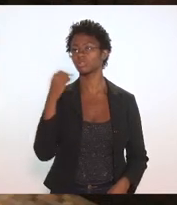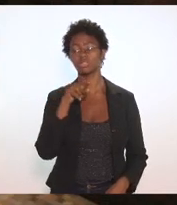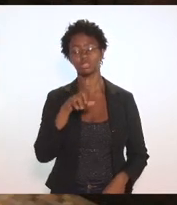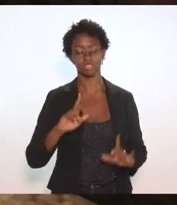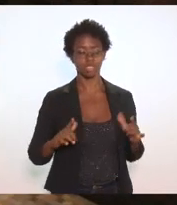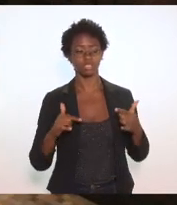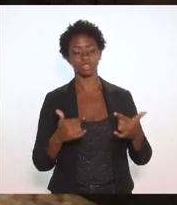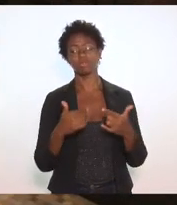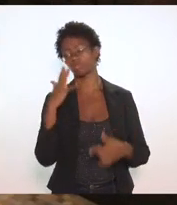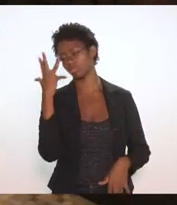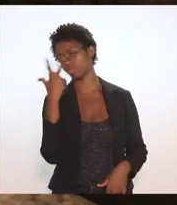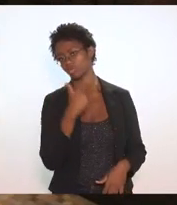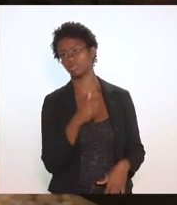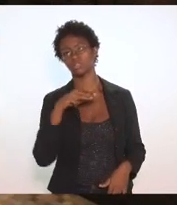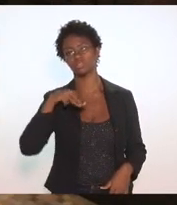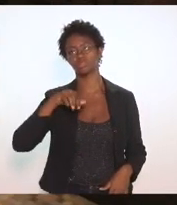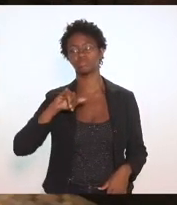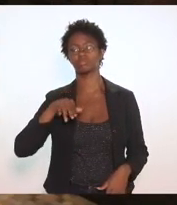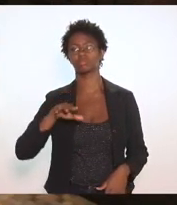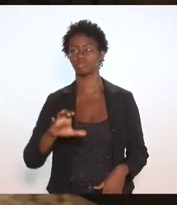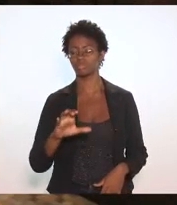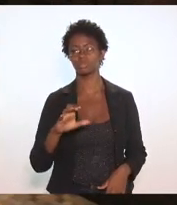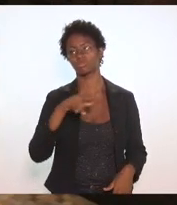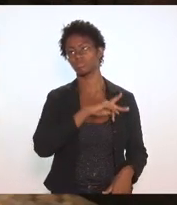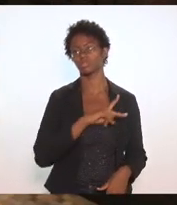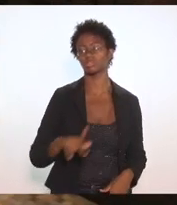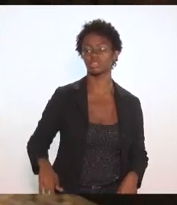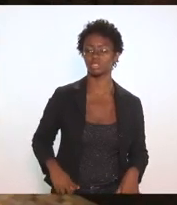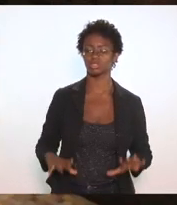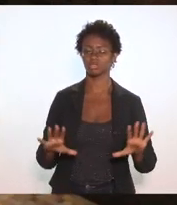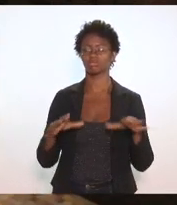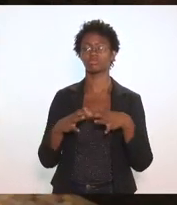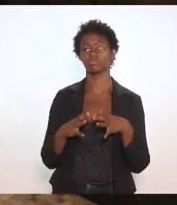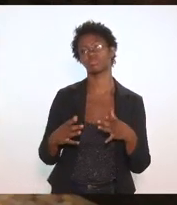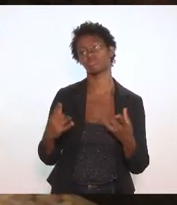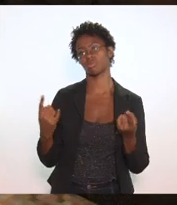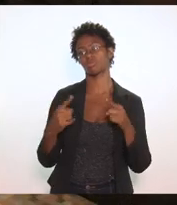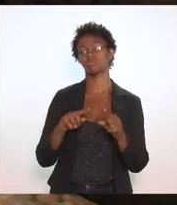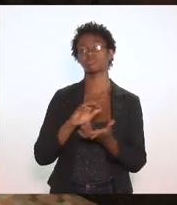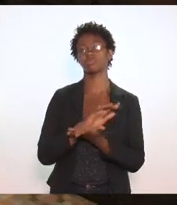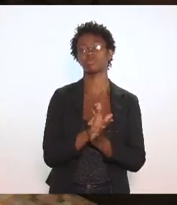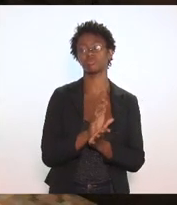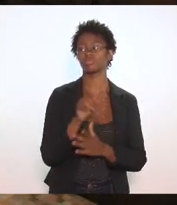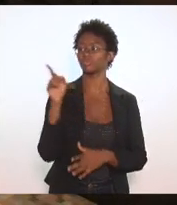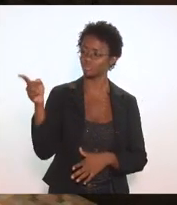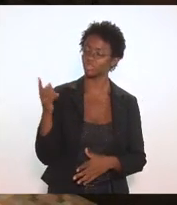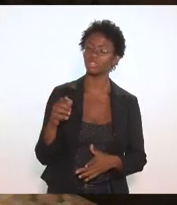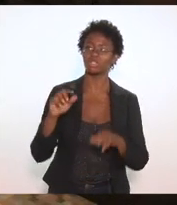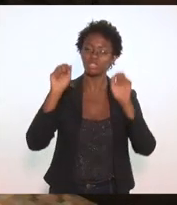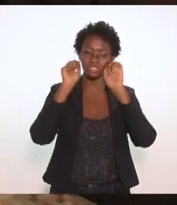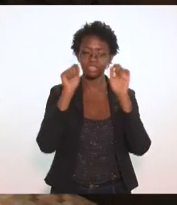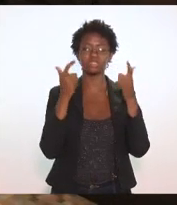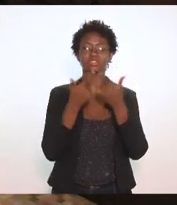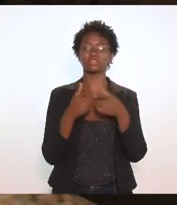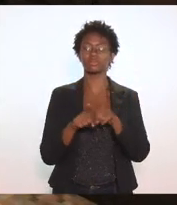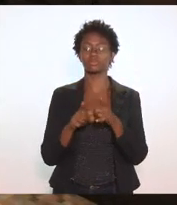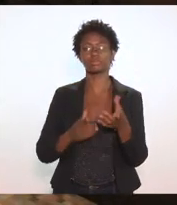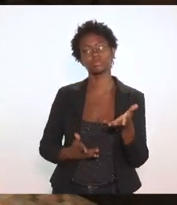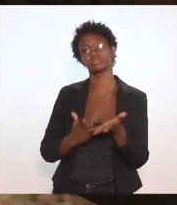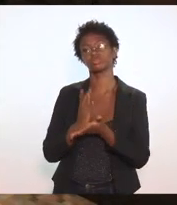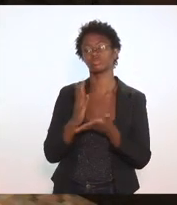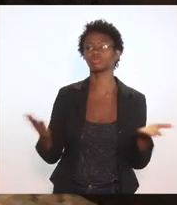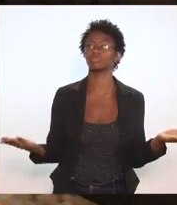Que gesto bonito, Mink, nosso presidente da Comissão de Combate às Discriminações, faz a Assembleia Legislativa aprovando esta matéria de